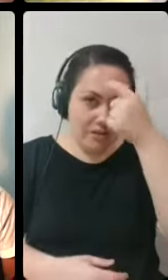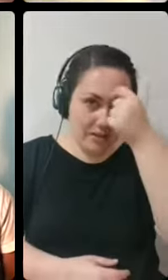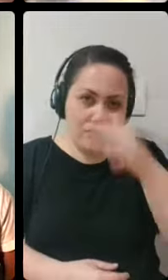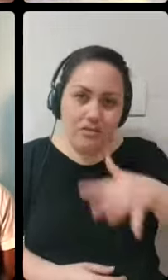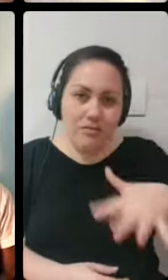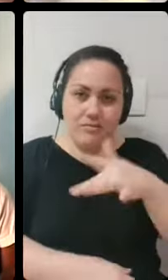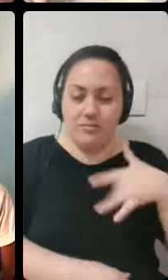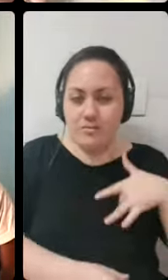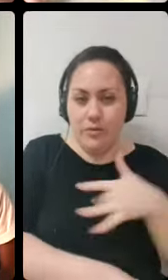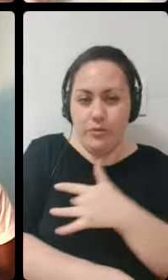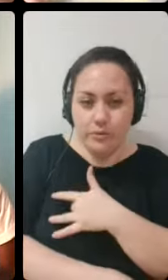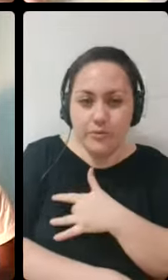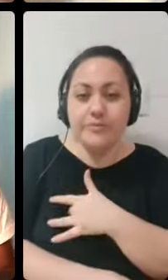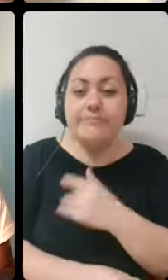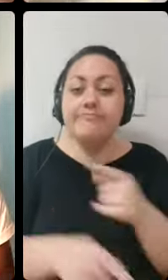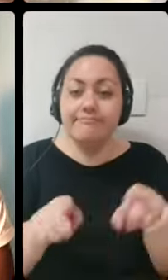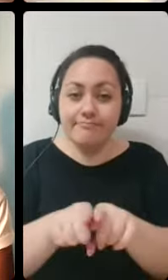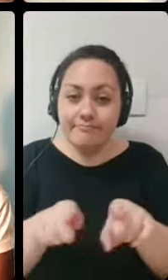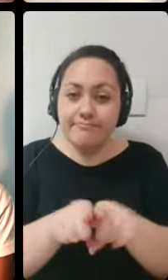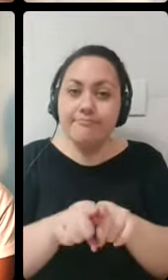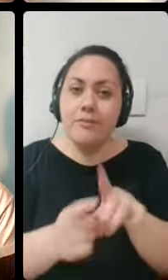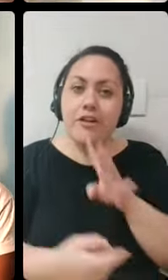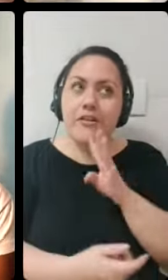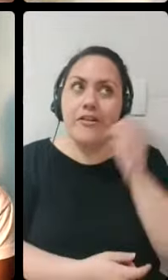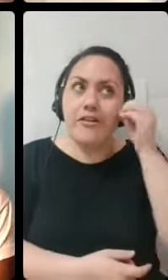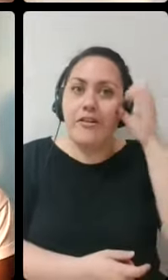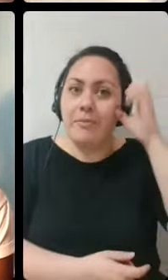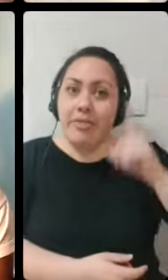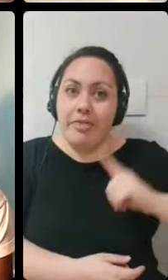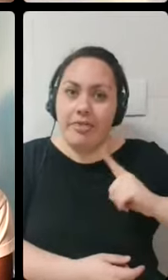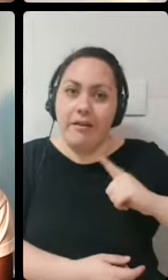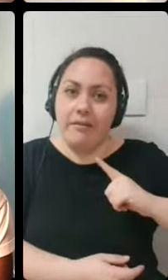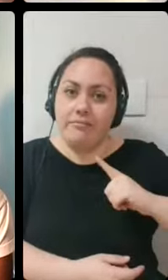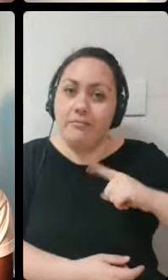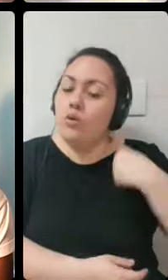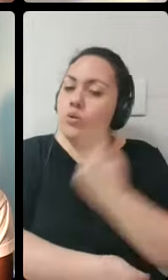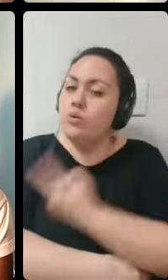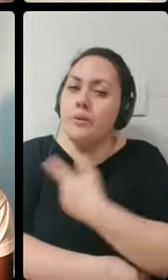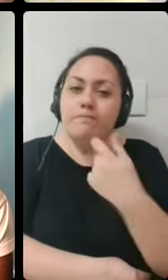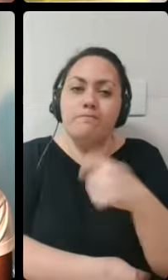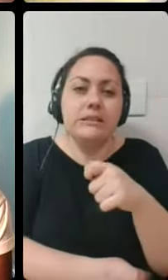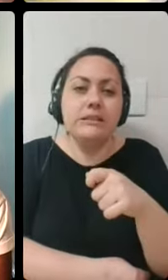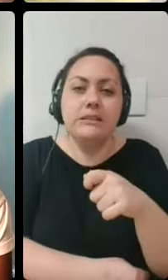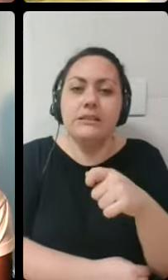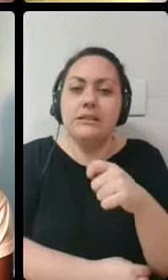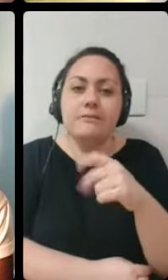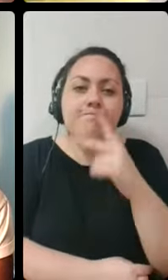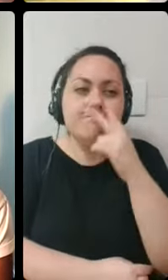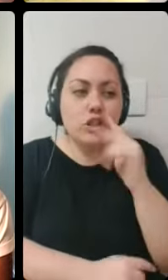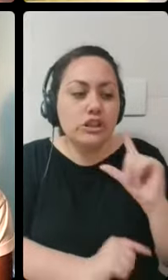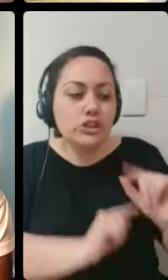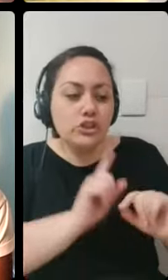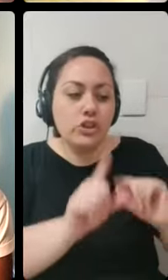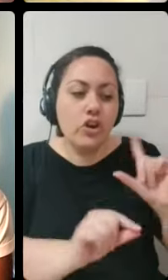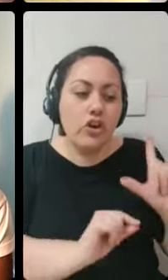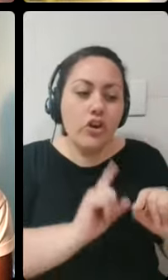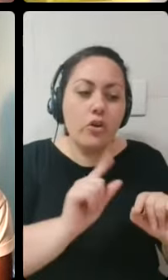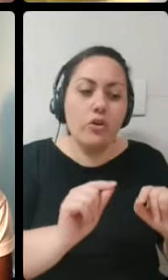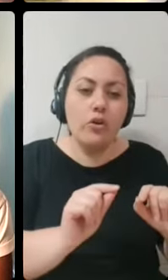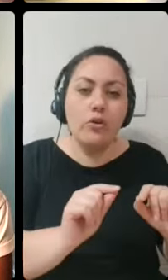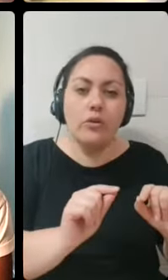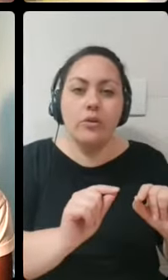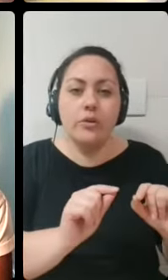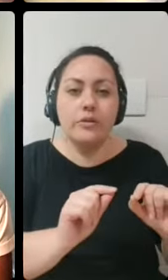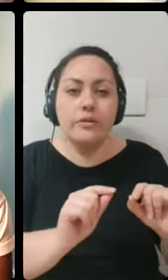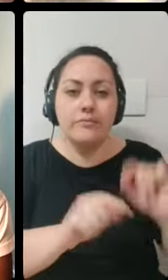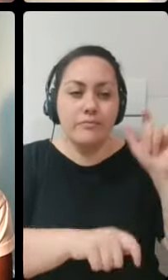também, né, tendo conhecimento, a gente tem que dar uma filtrada em algumas coisas que podem, tipo, ser prejudicial para a saúde